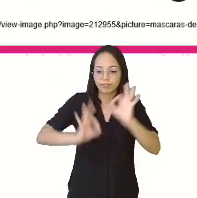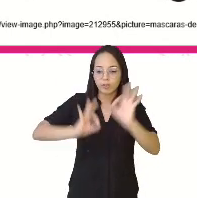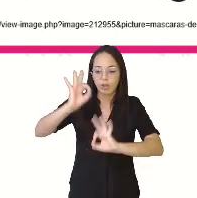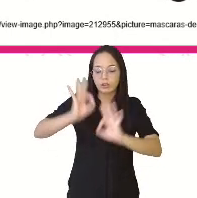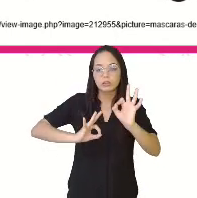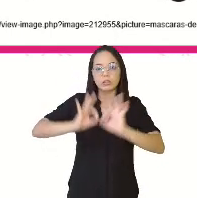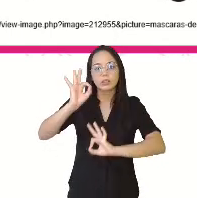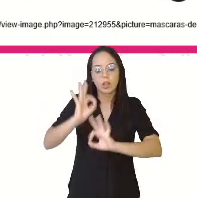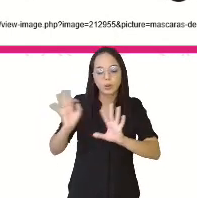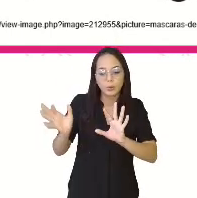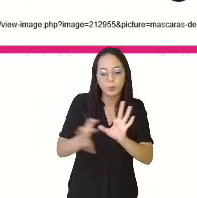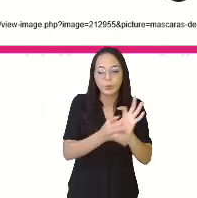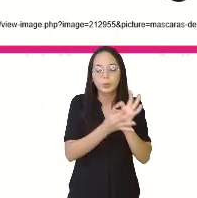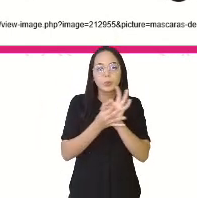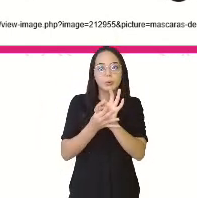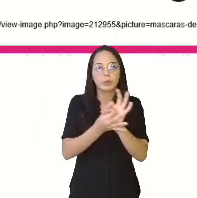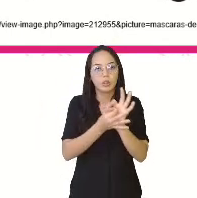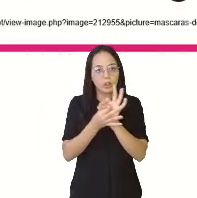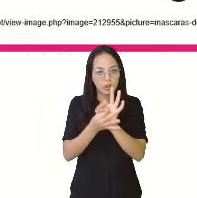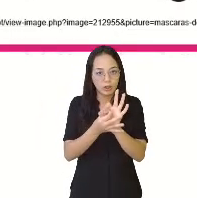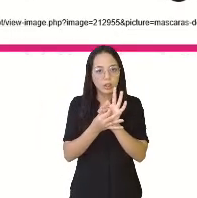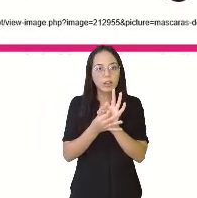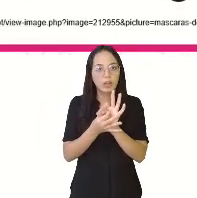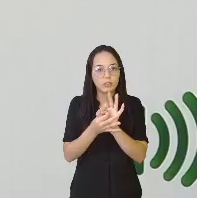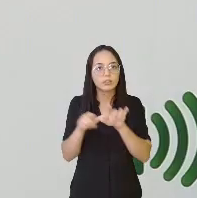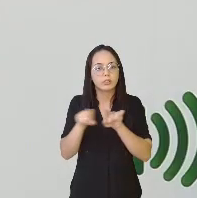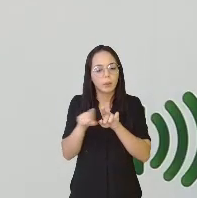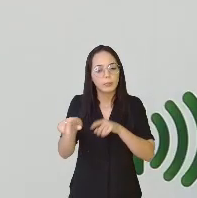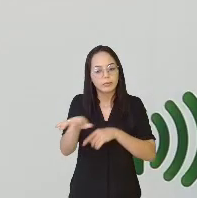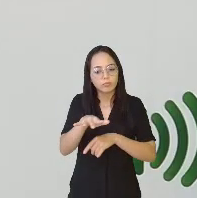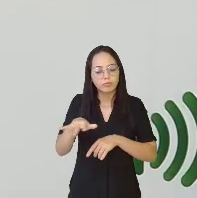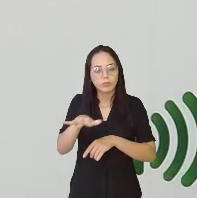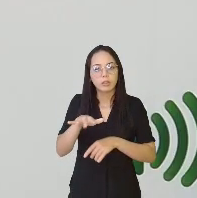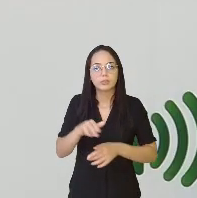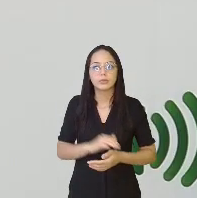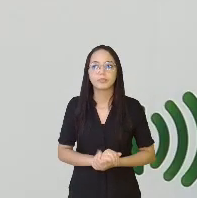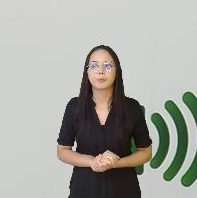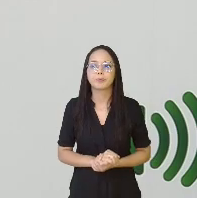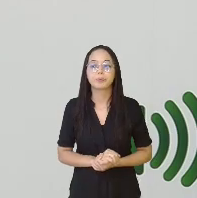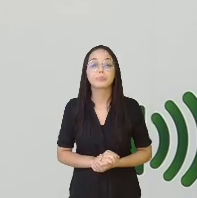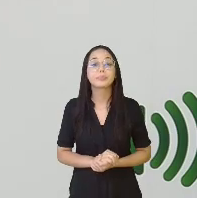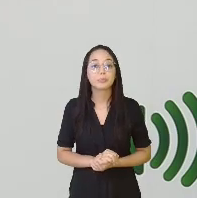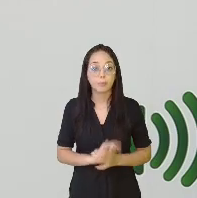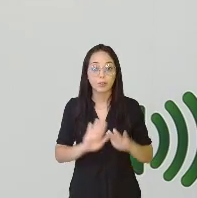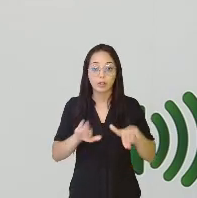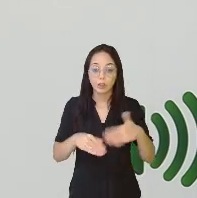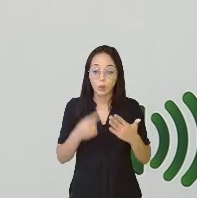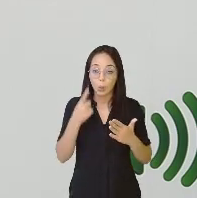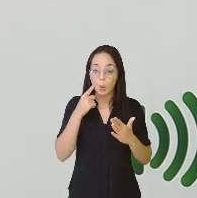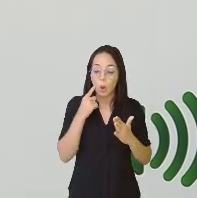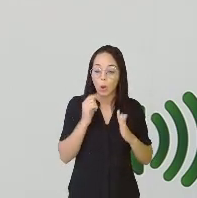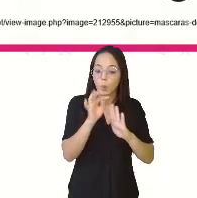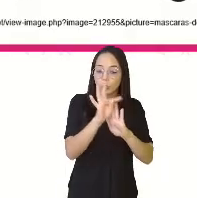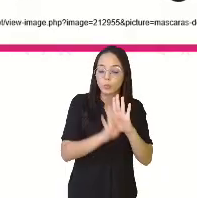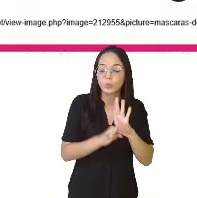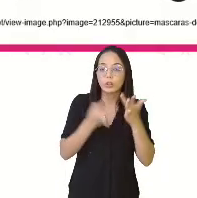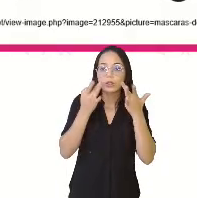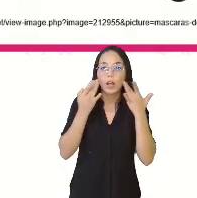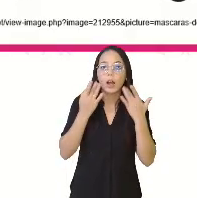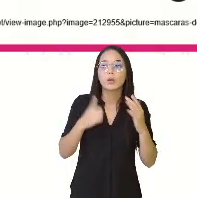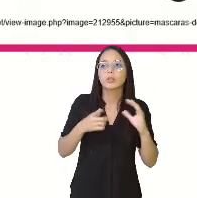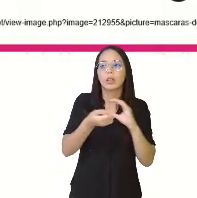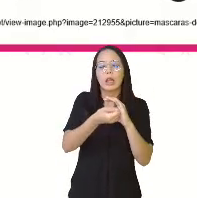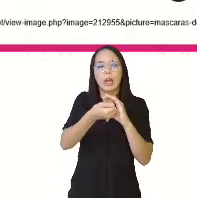autores, interligados à ação e ao espaço cênico. De tal modo, o teatro possui